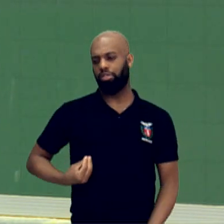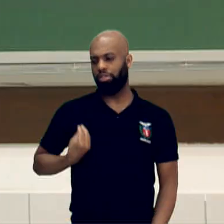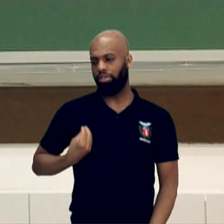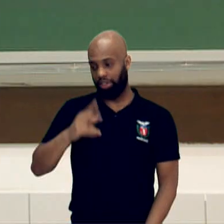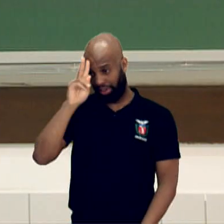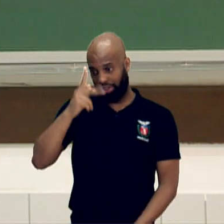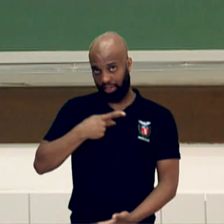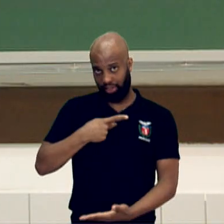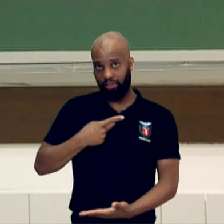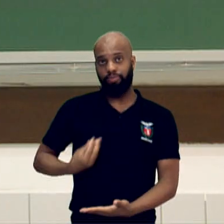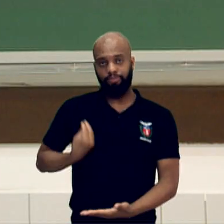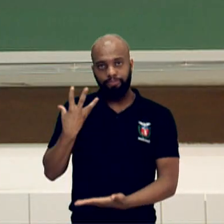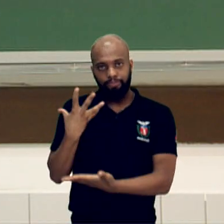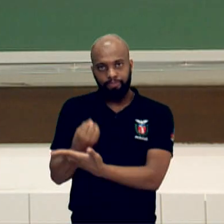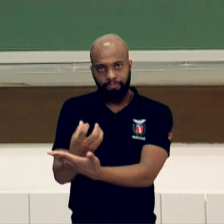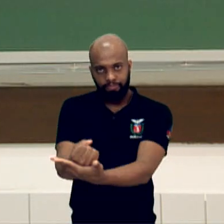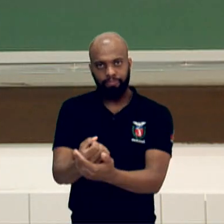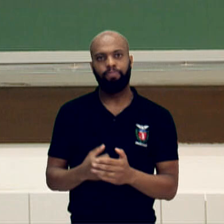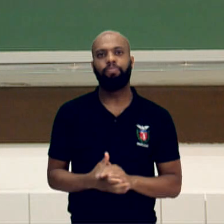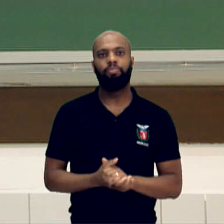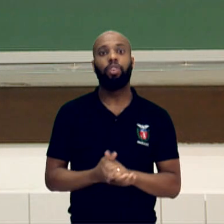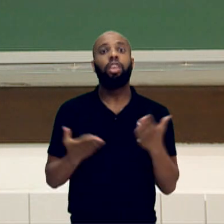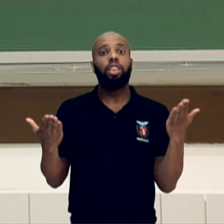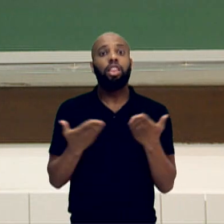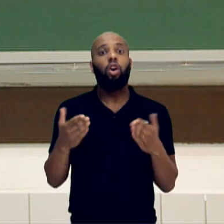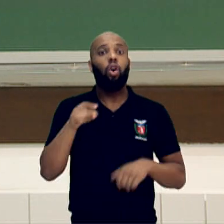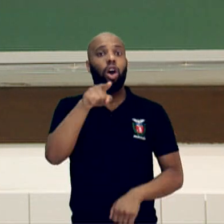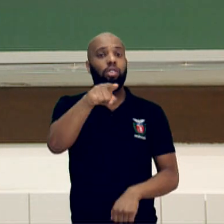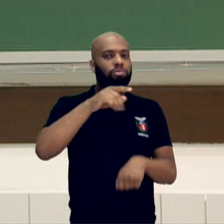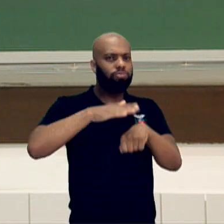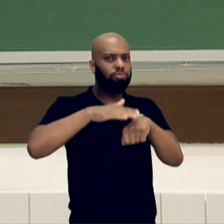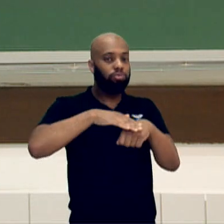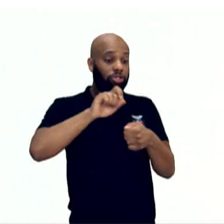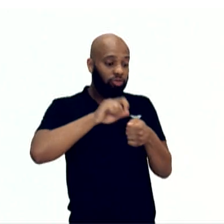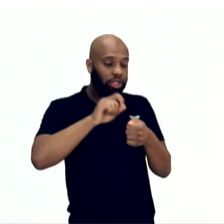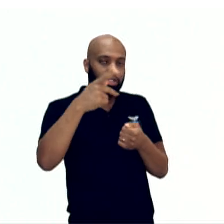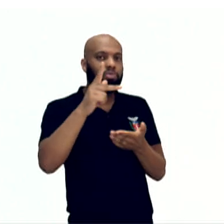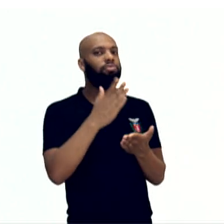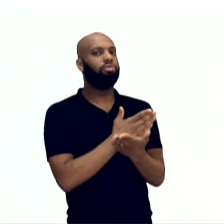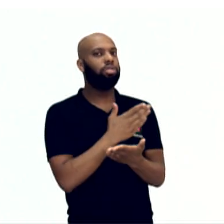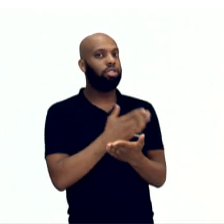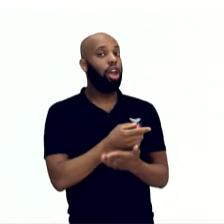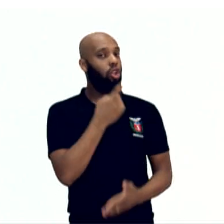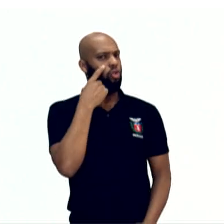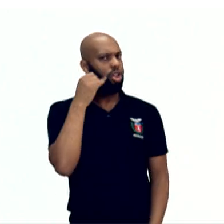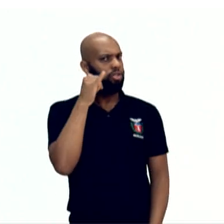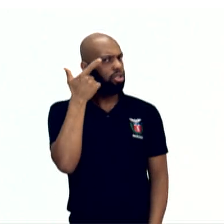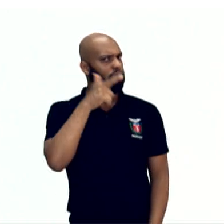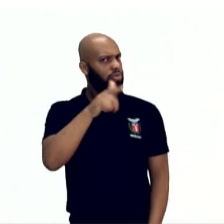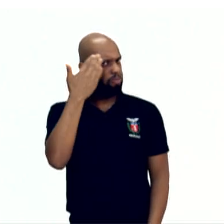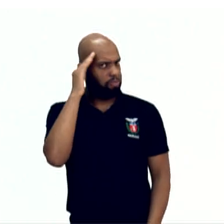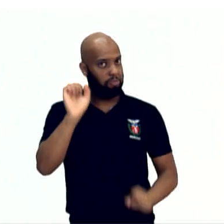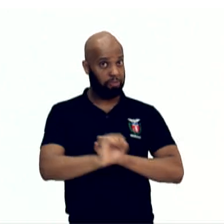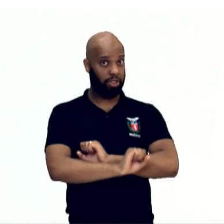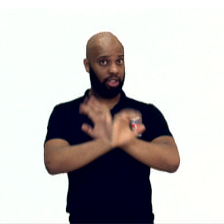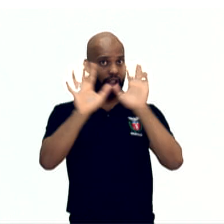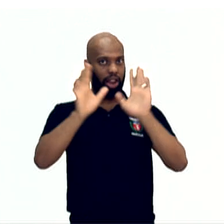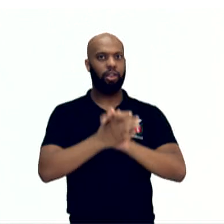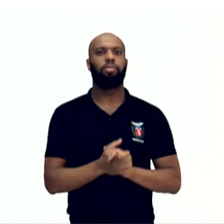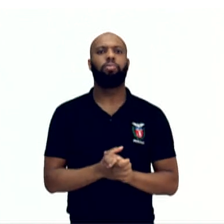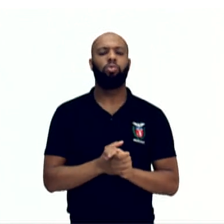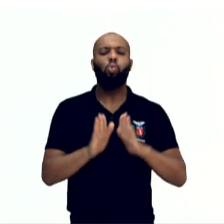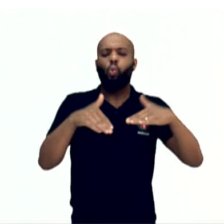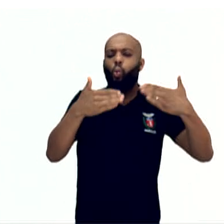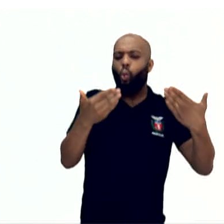dele. Agora vocês vão fazer no caderno. Quero ver se prestaram atenção também. Quando e